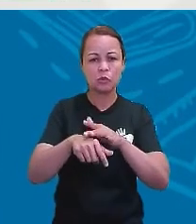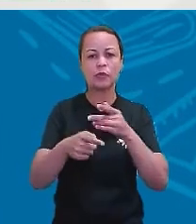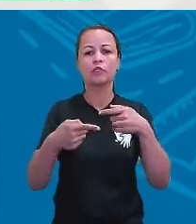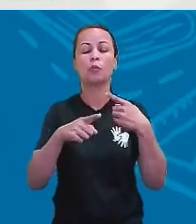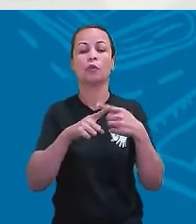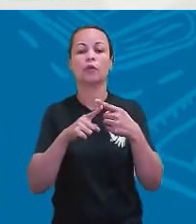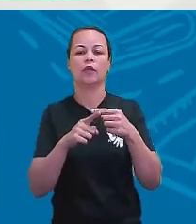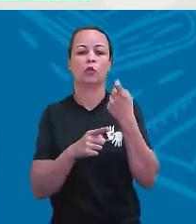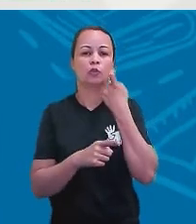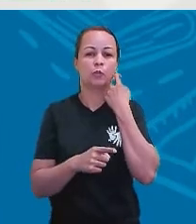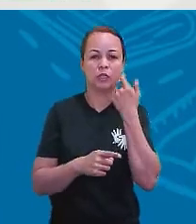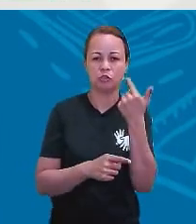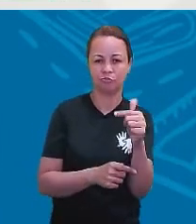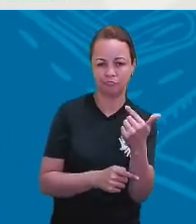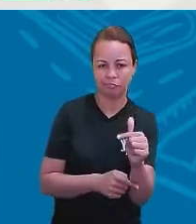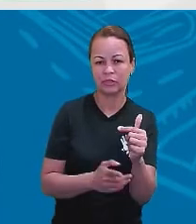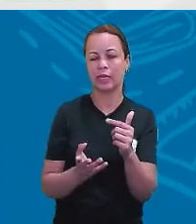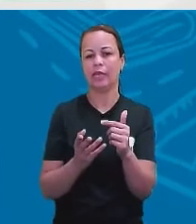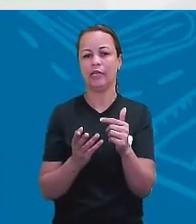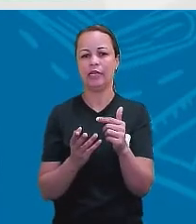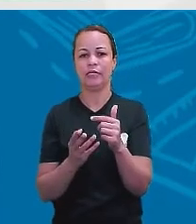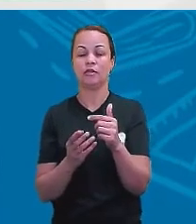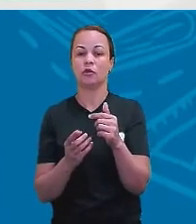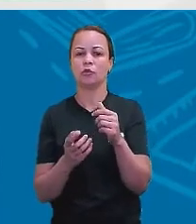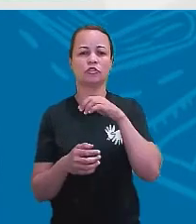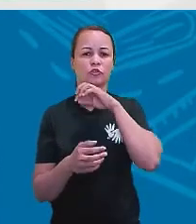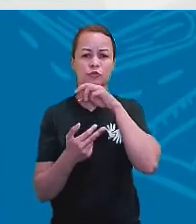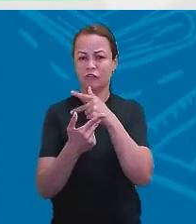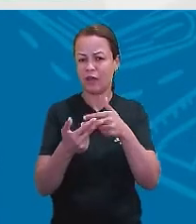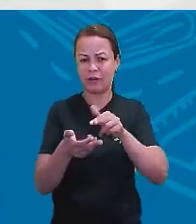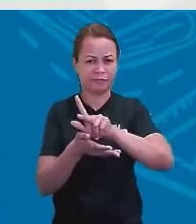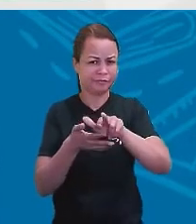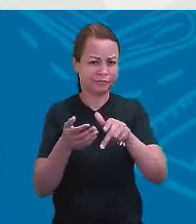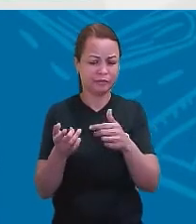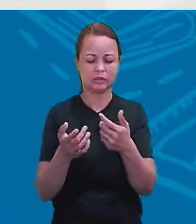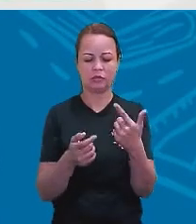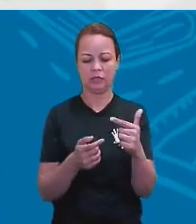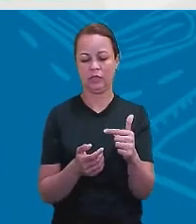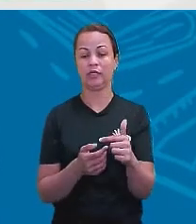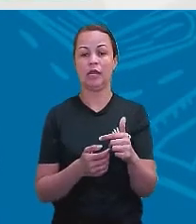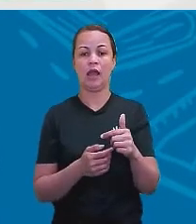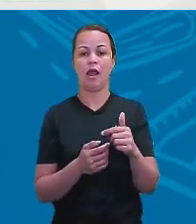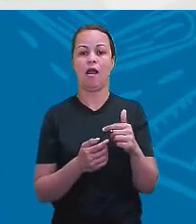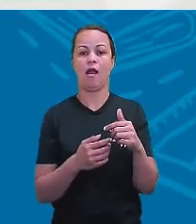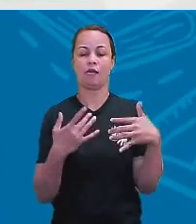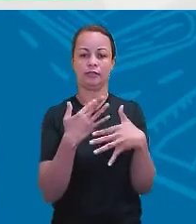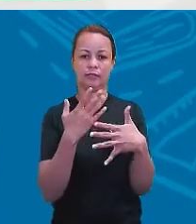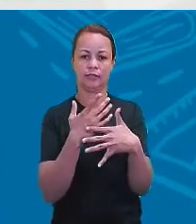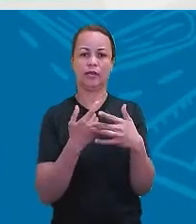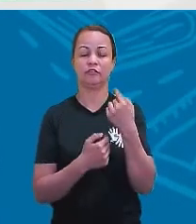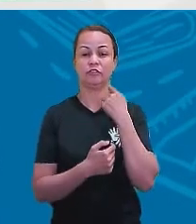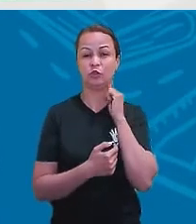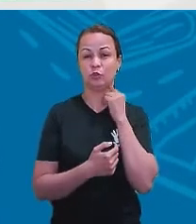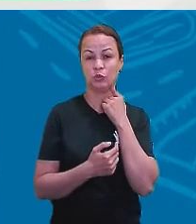ali associados com aquele rio, tá certo? A nossa cidade ela vai estar poluída, né, com